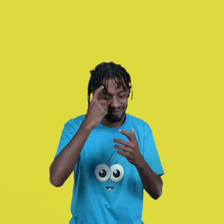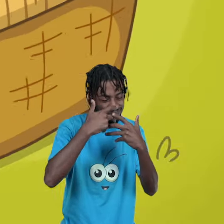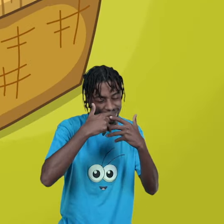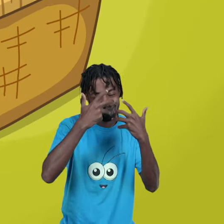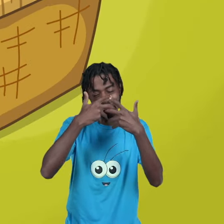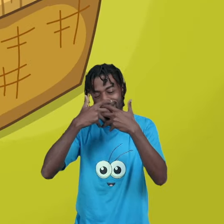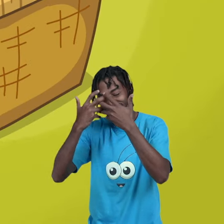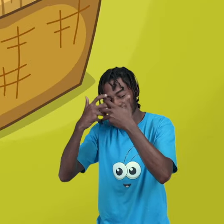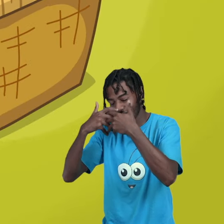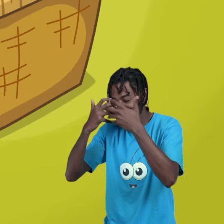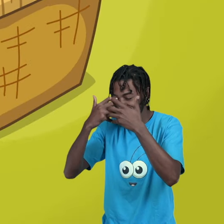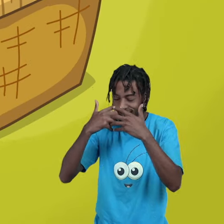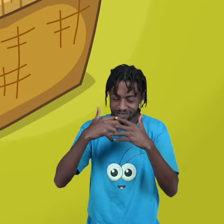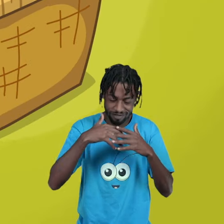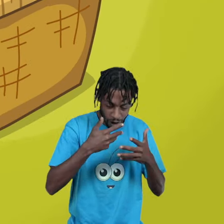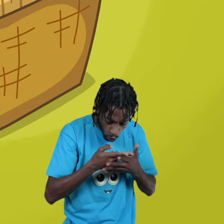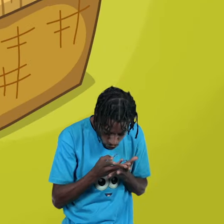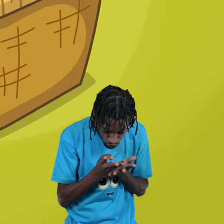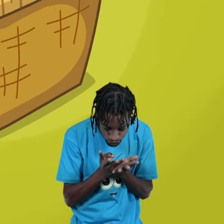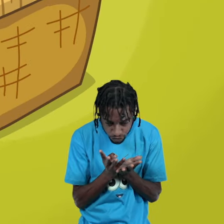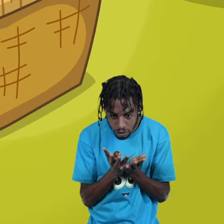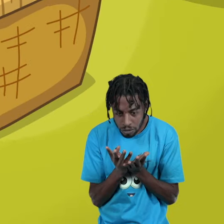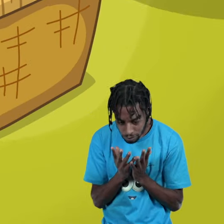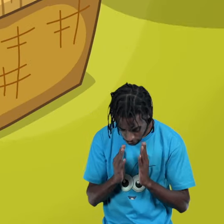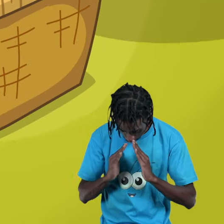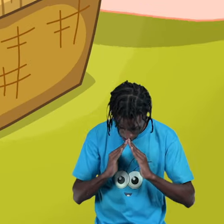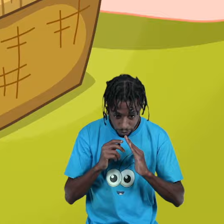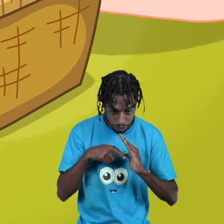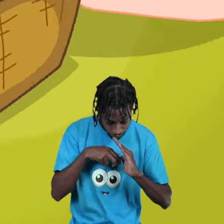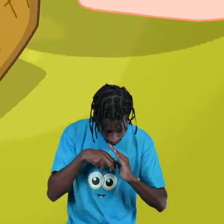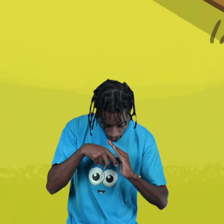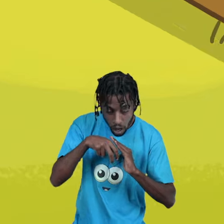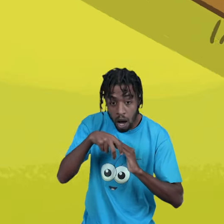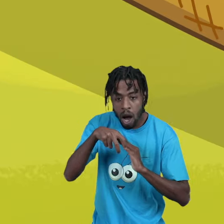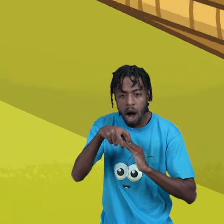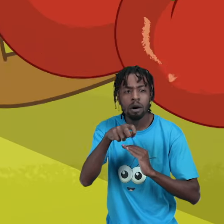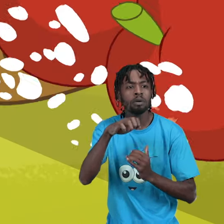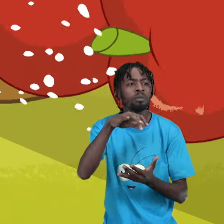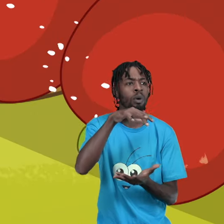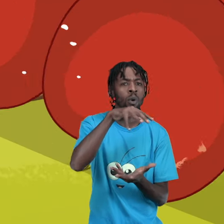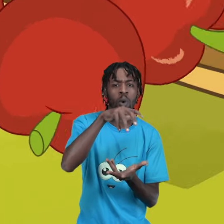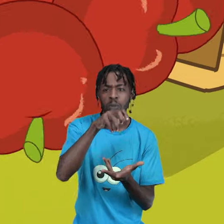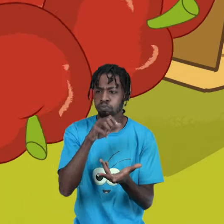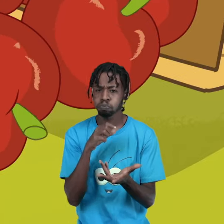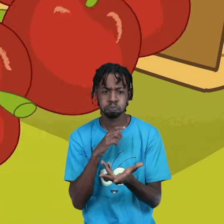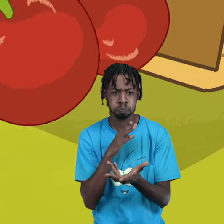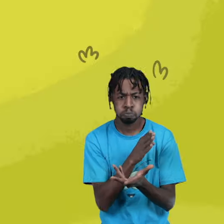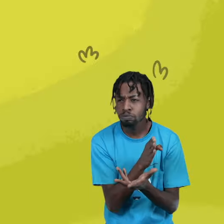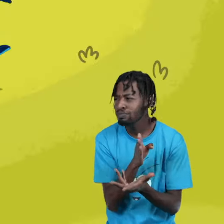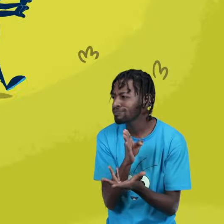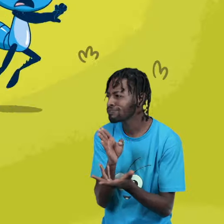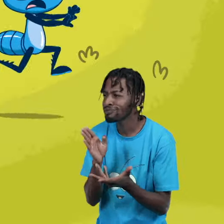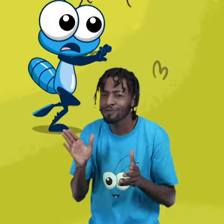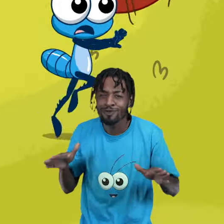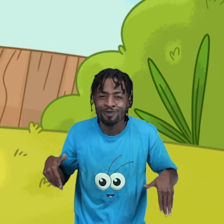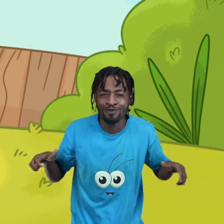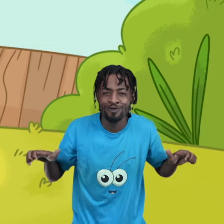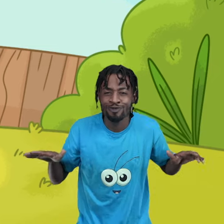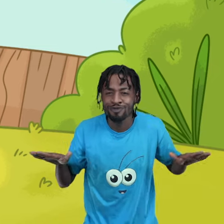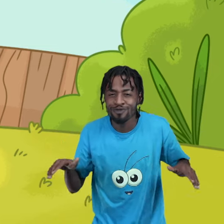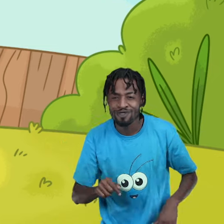Sai do caminho Pra ver o mundo Bater as linhas de voar